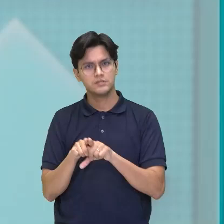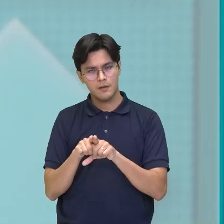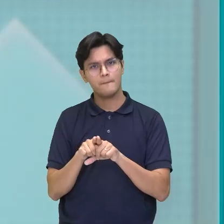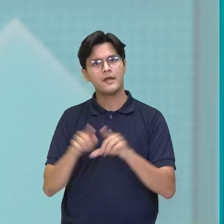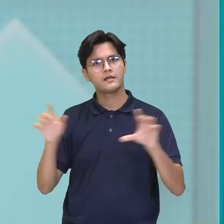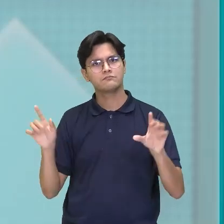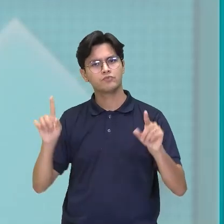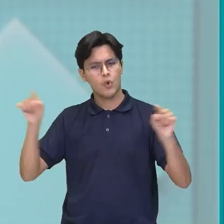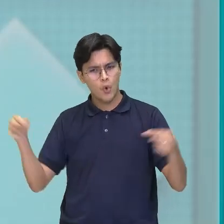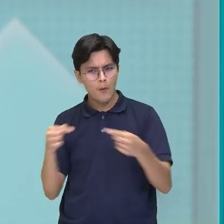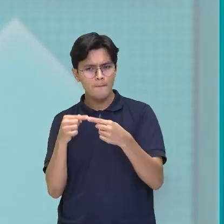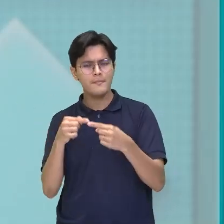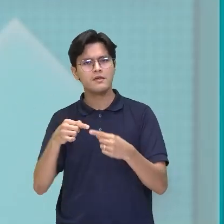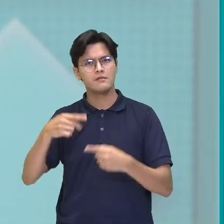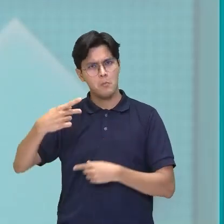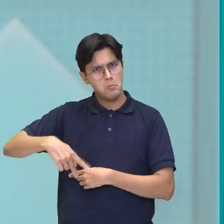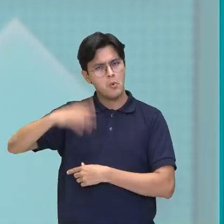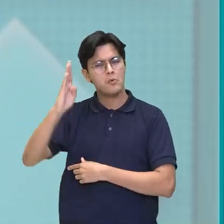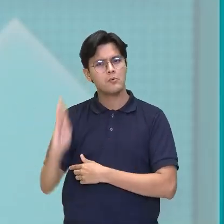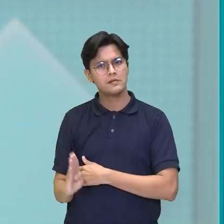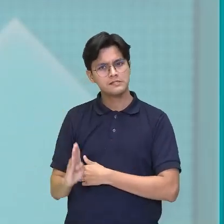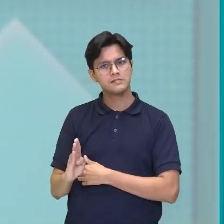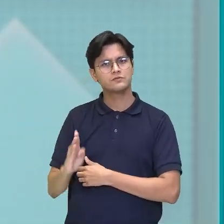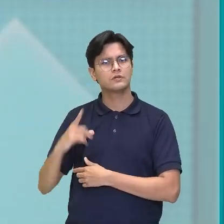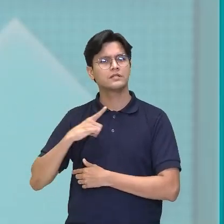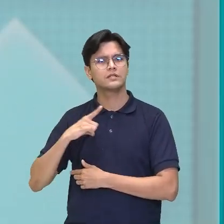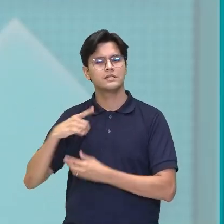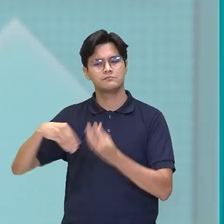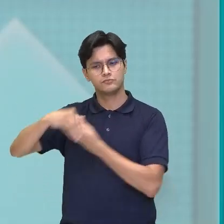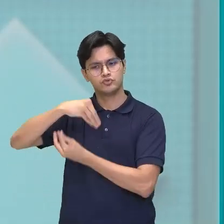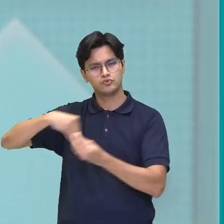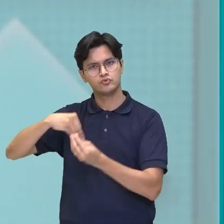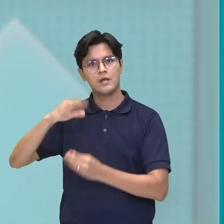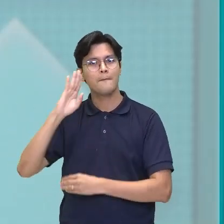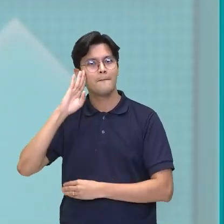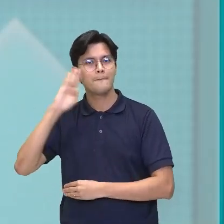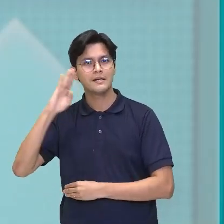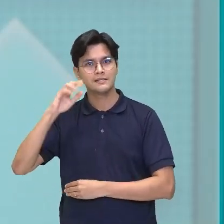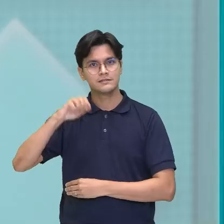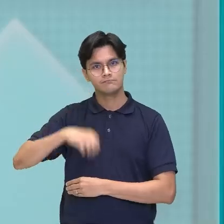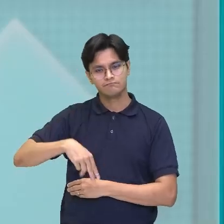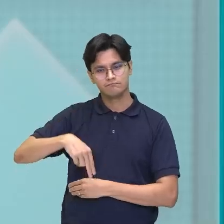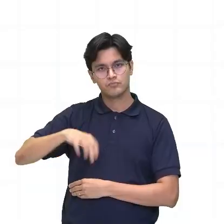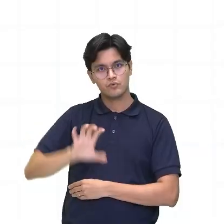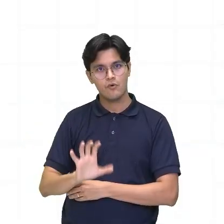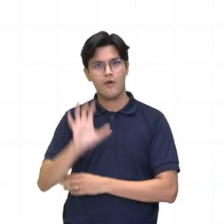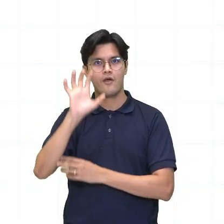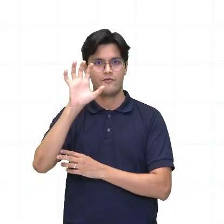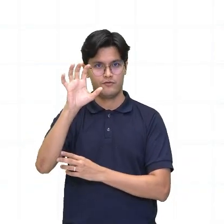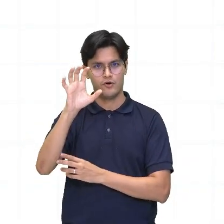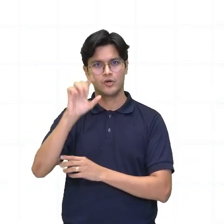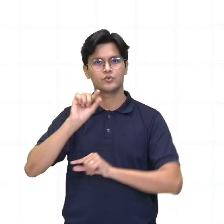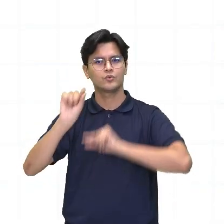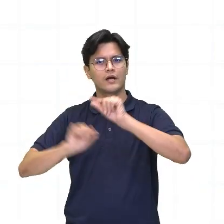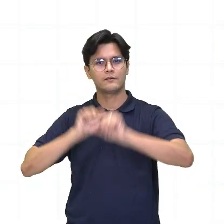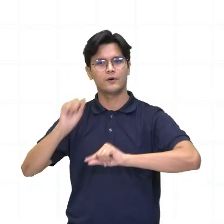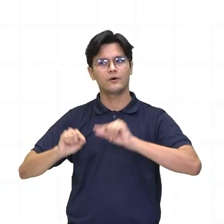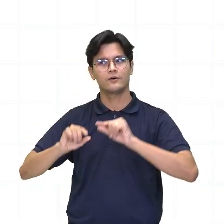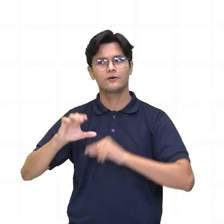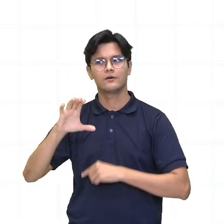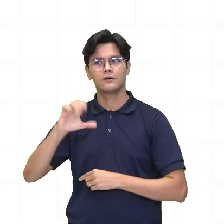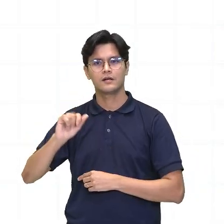uma mistura e que está muito presente na região norte, que é o carimbó. O que nós podemos falar do